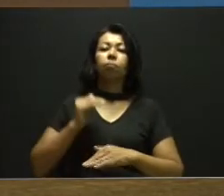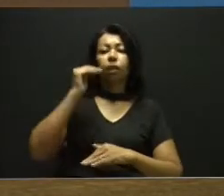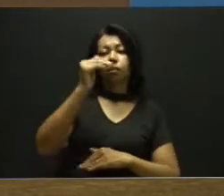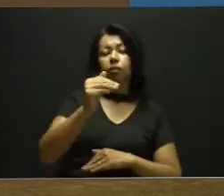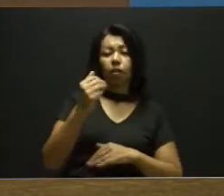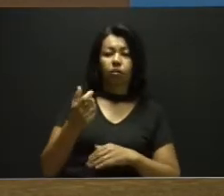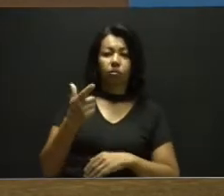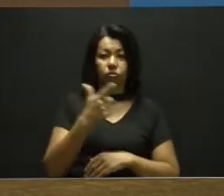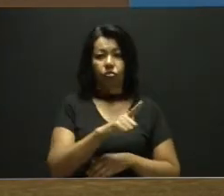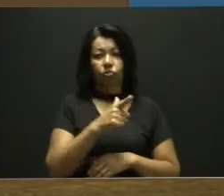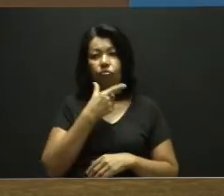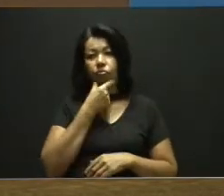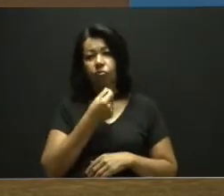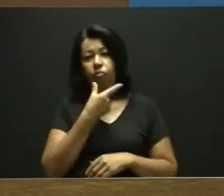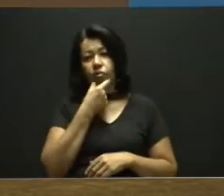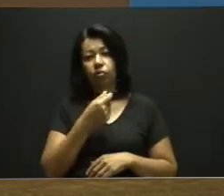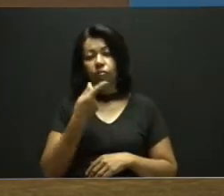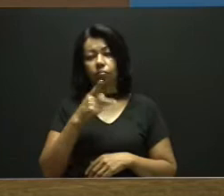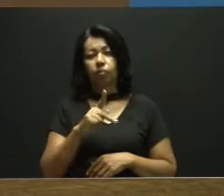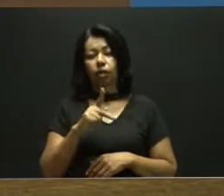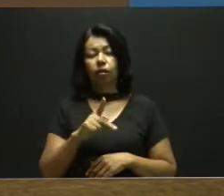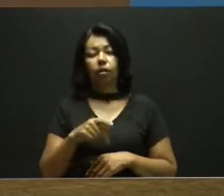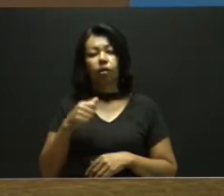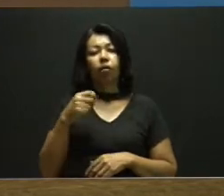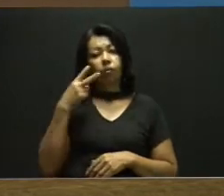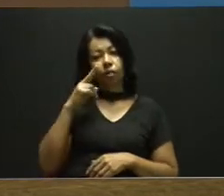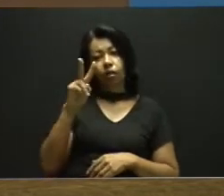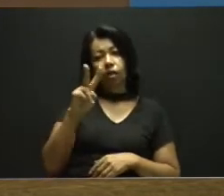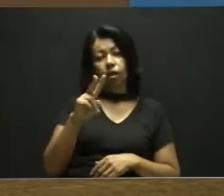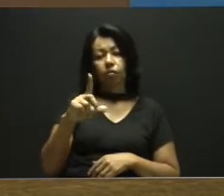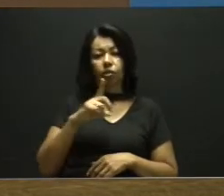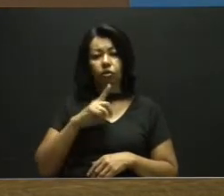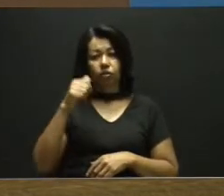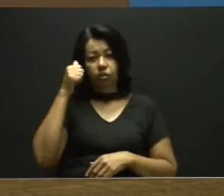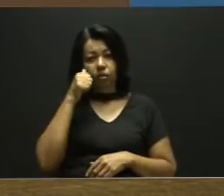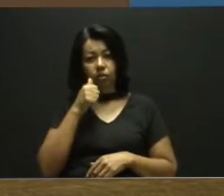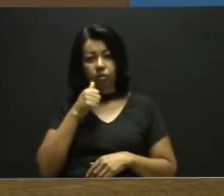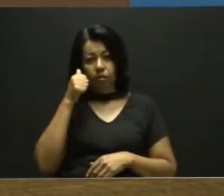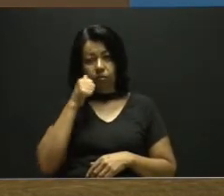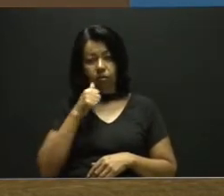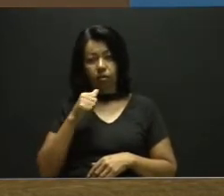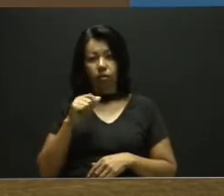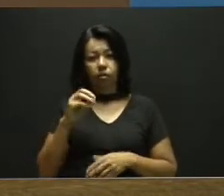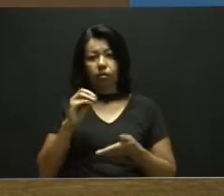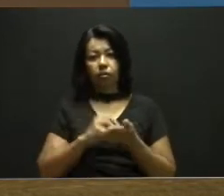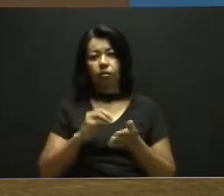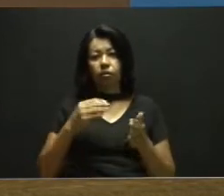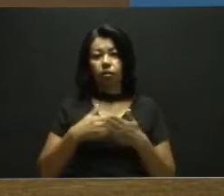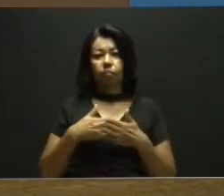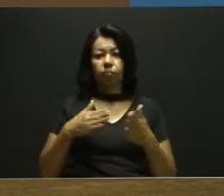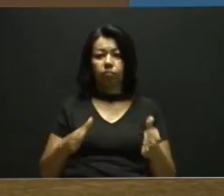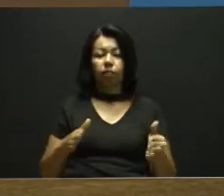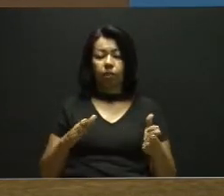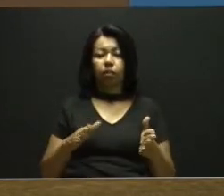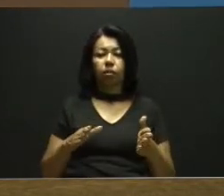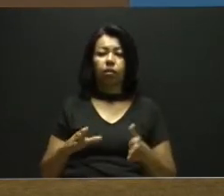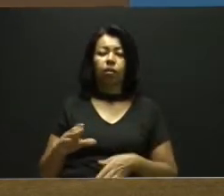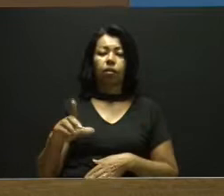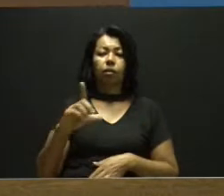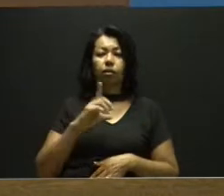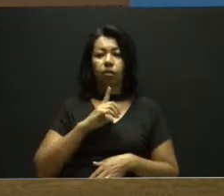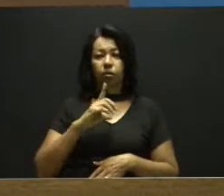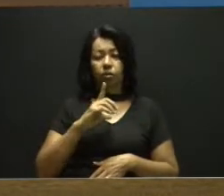para delicadeza feminina sem perder a sobriedade a polidez com